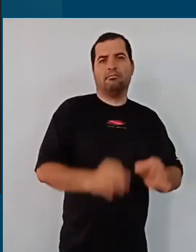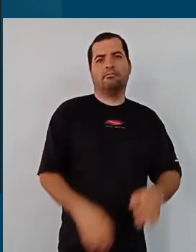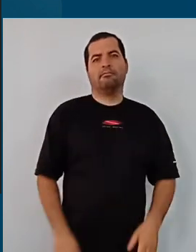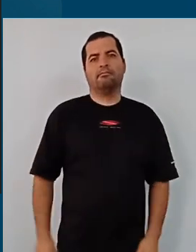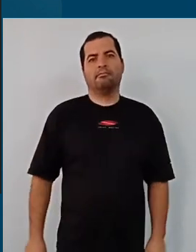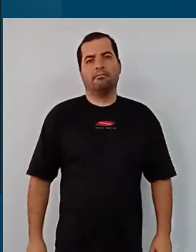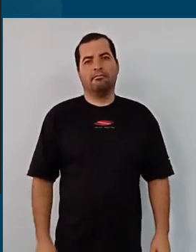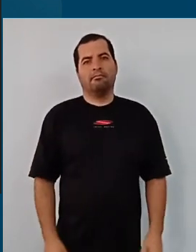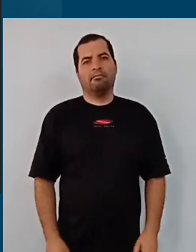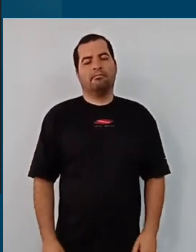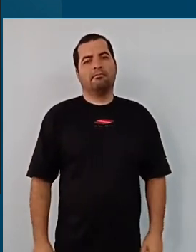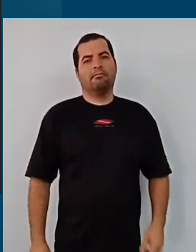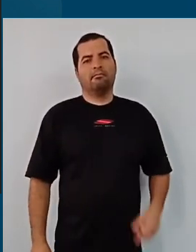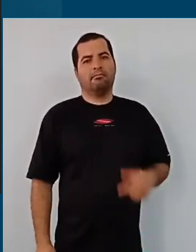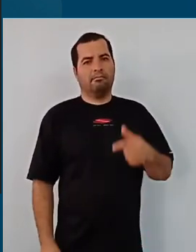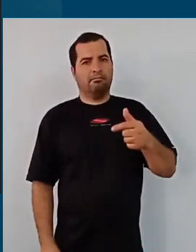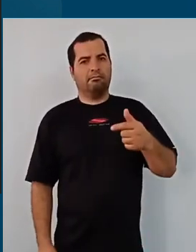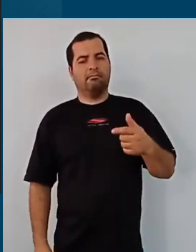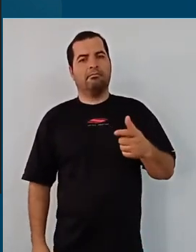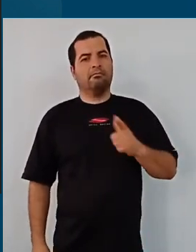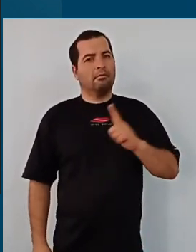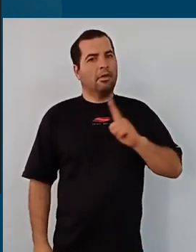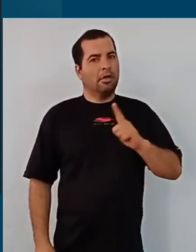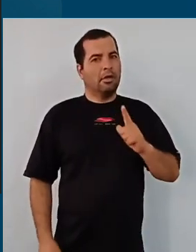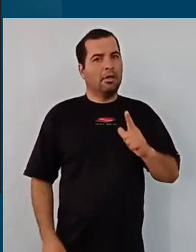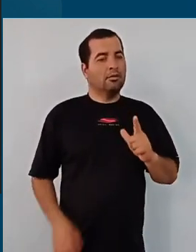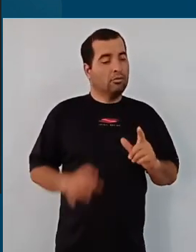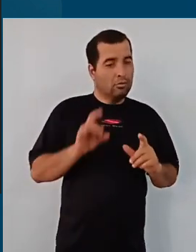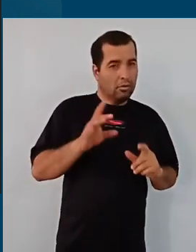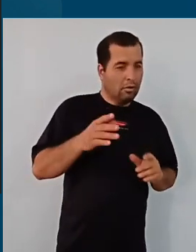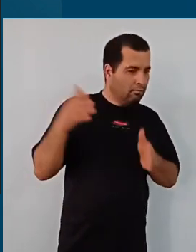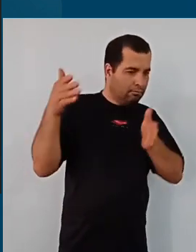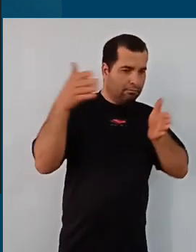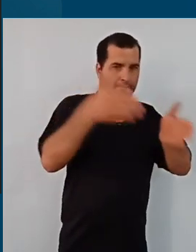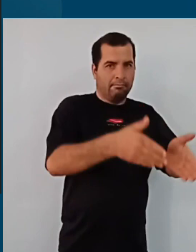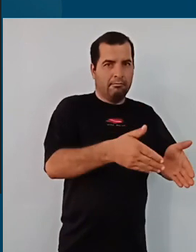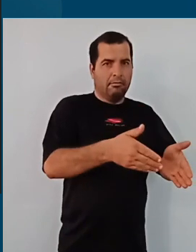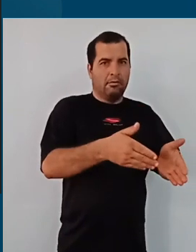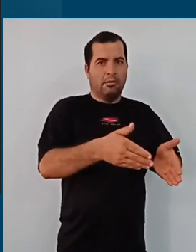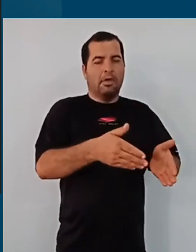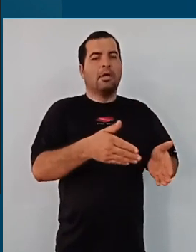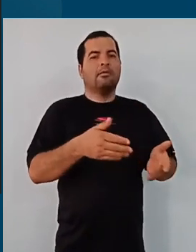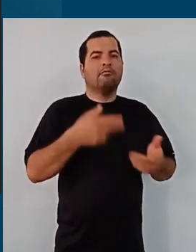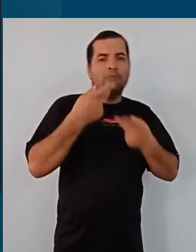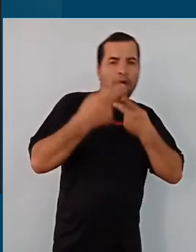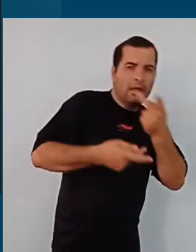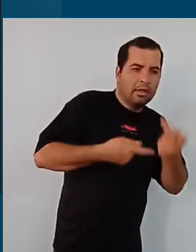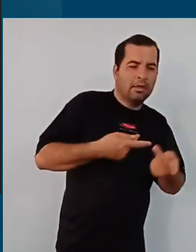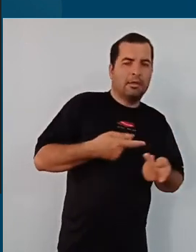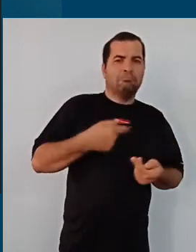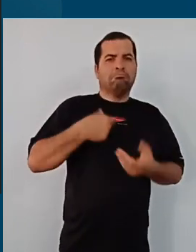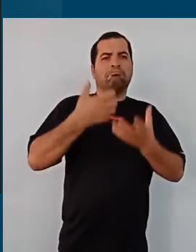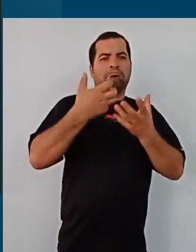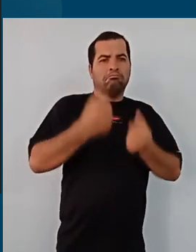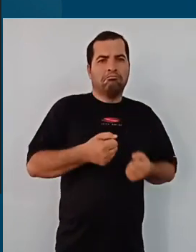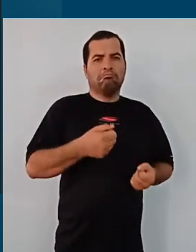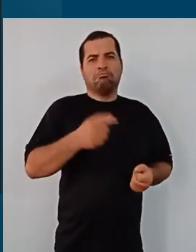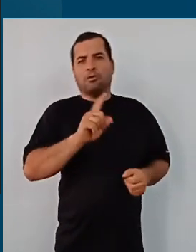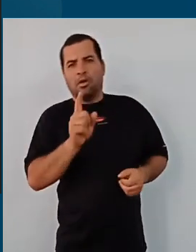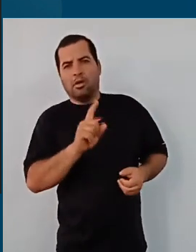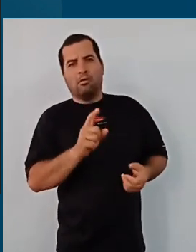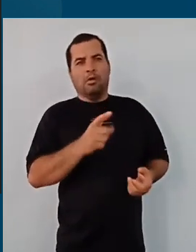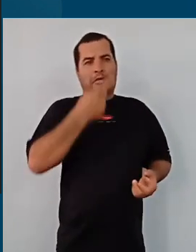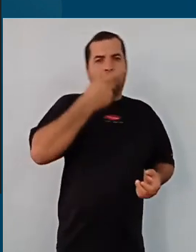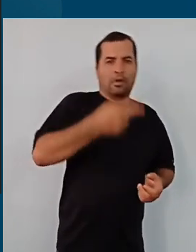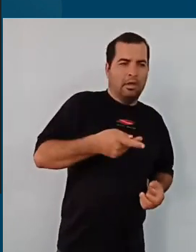A competência 7, então, é voltada quase que exclusivamente para a capacidade de argumentar, de se posicionar, de